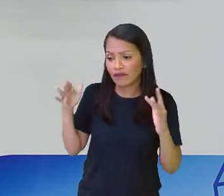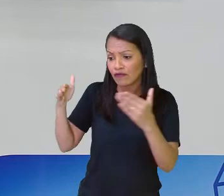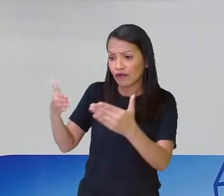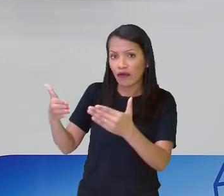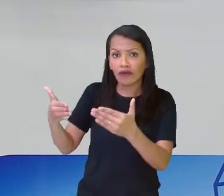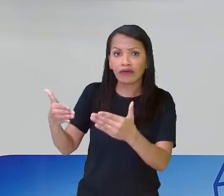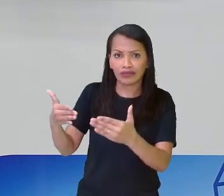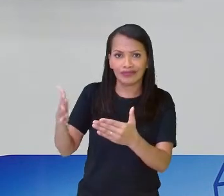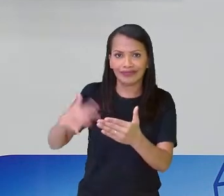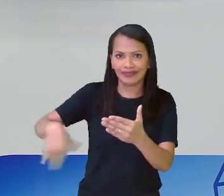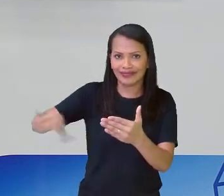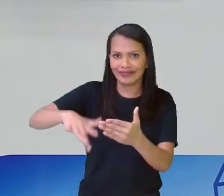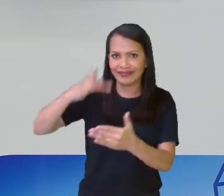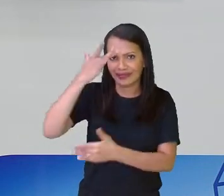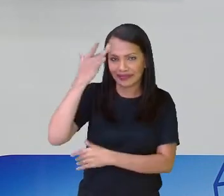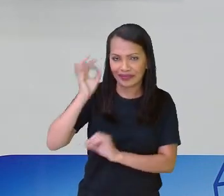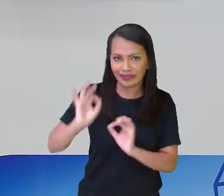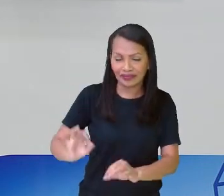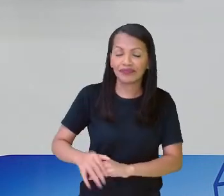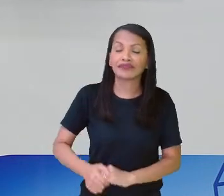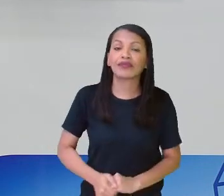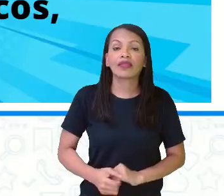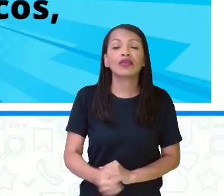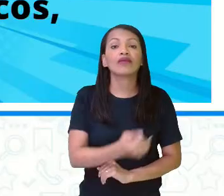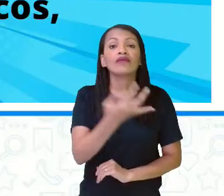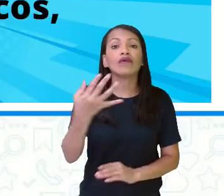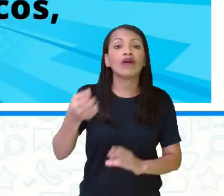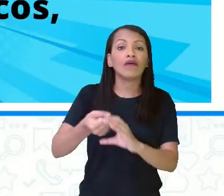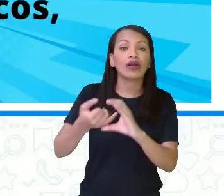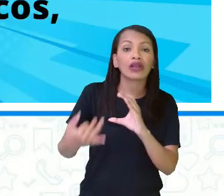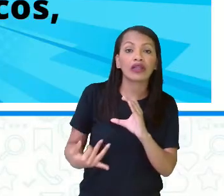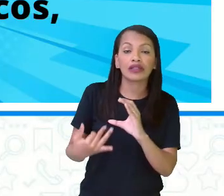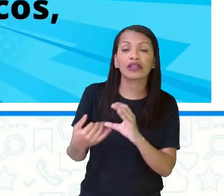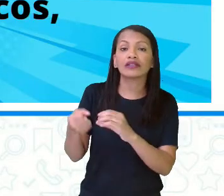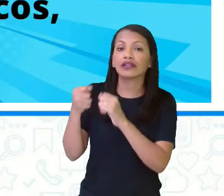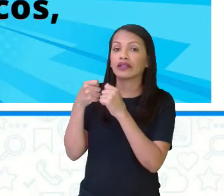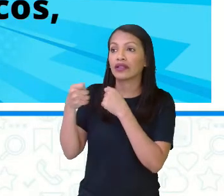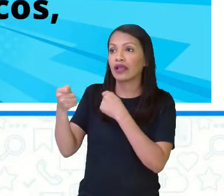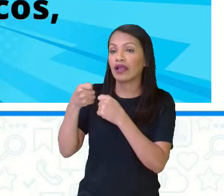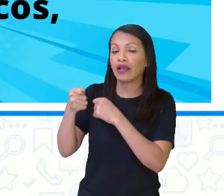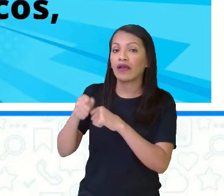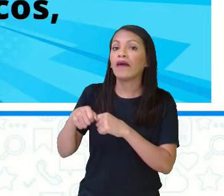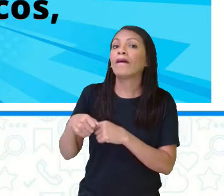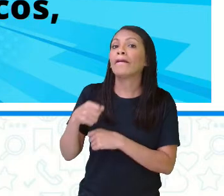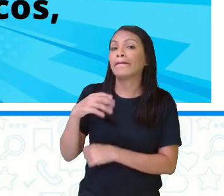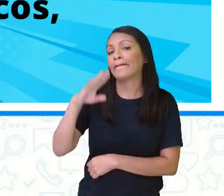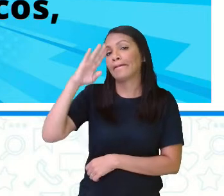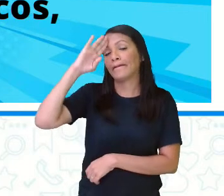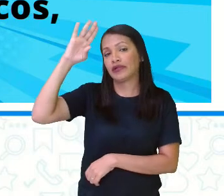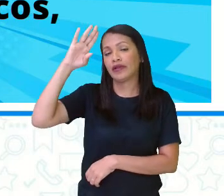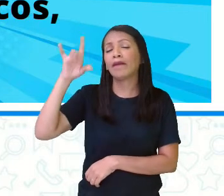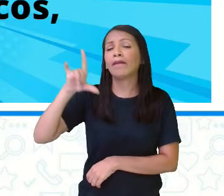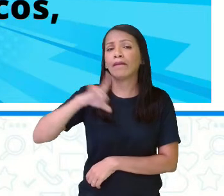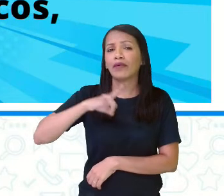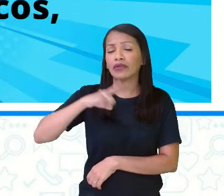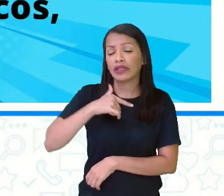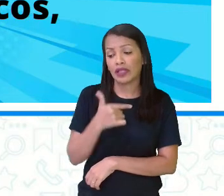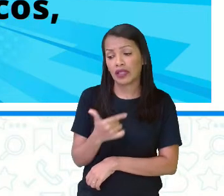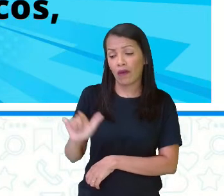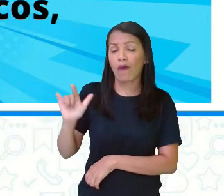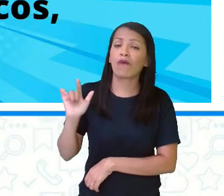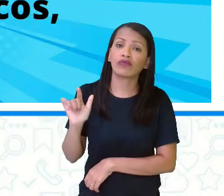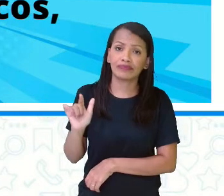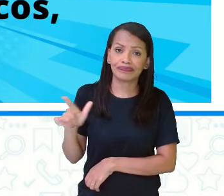daquele público. Quais são as características da reportagem? Vou colocar aqui as principais, tá certo? Porque existem outras.